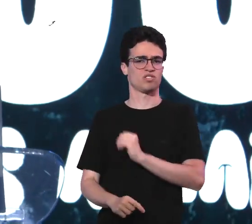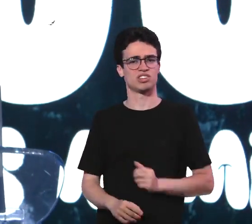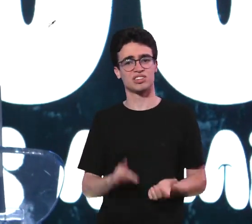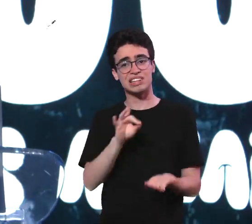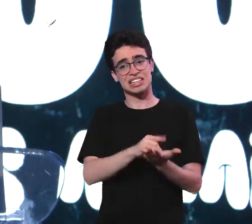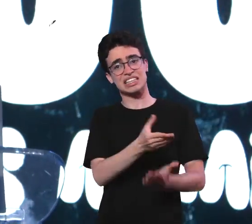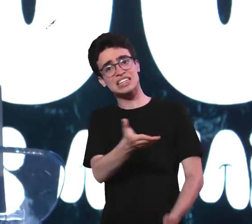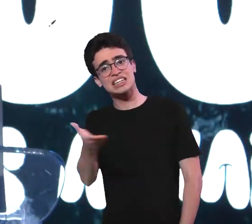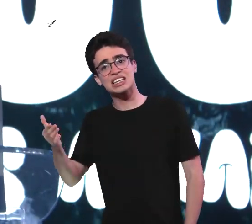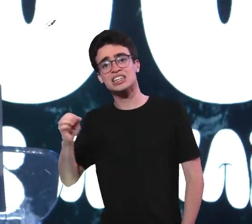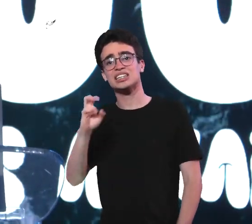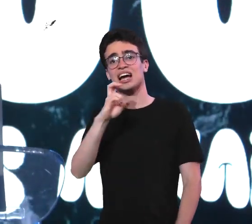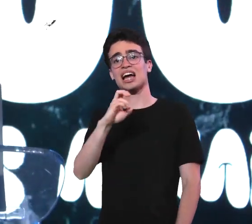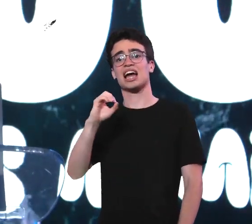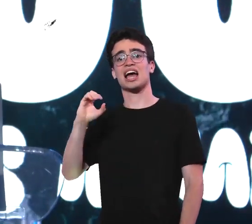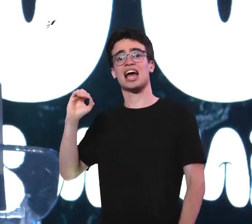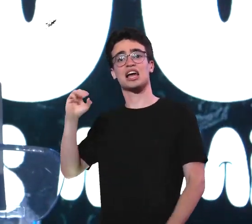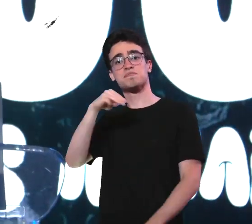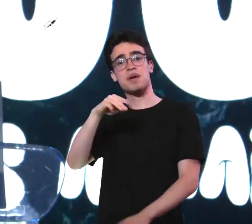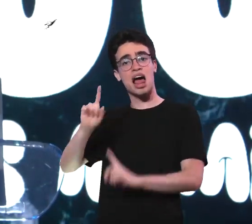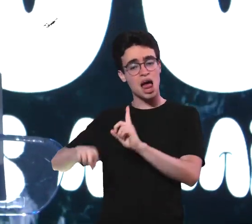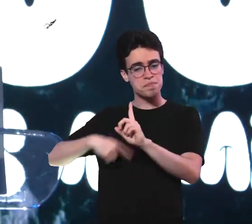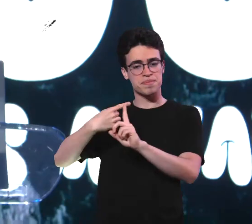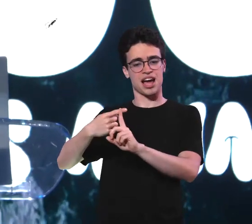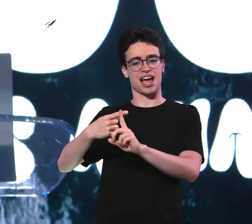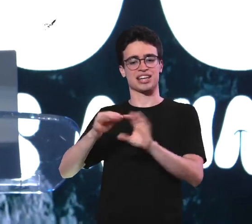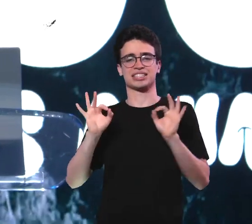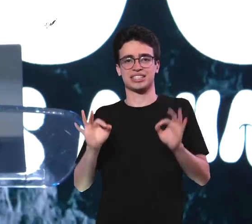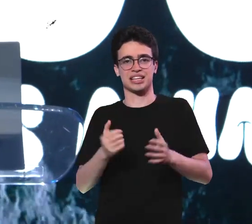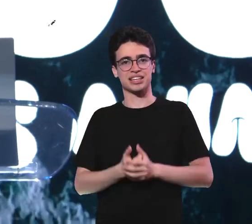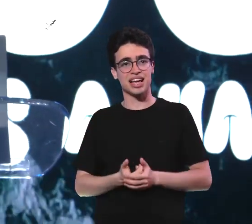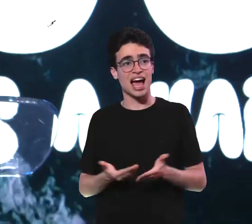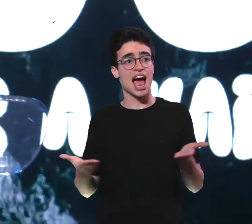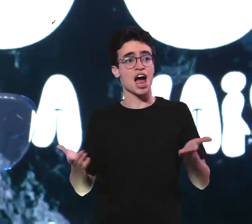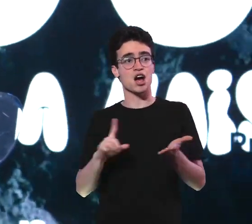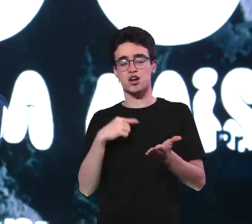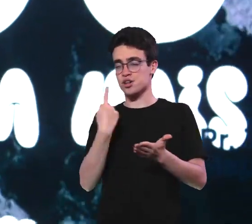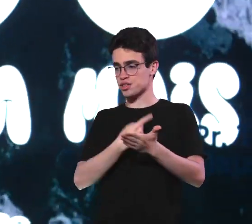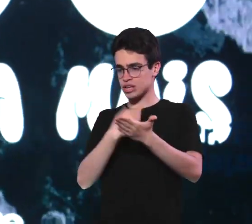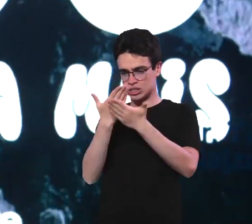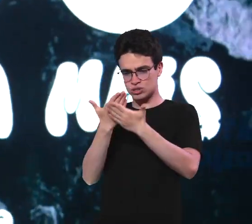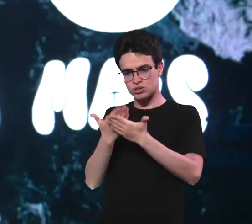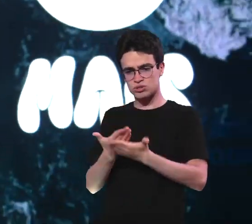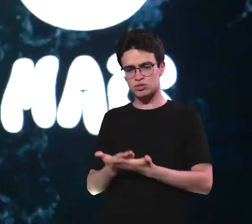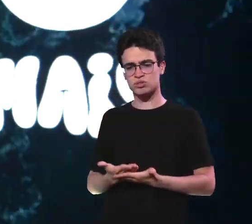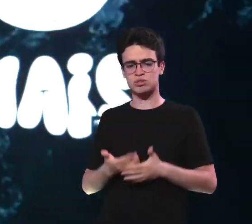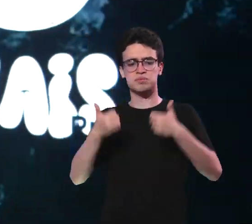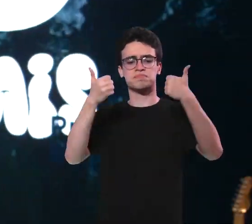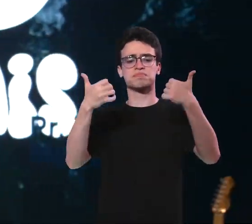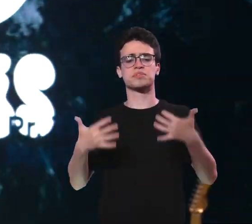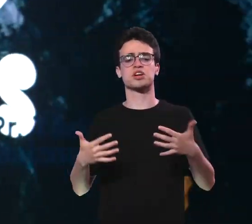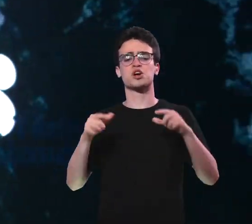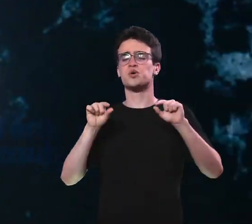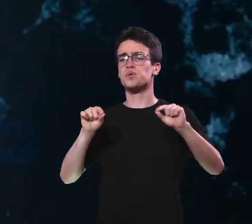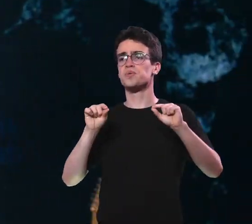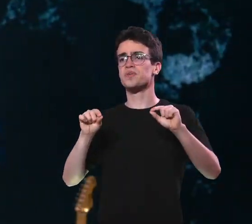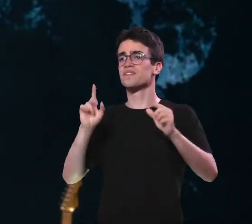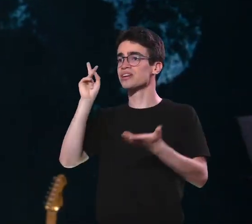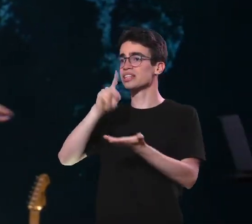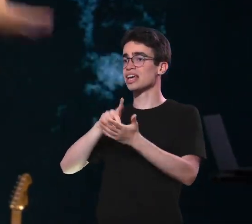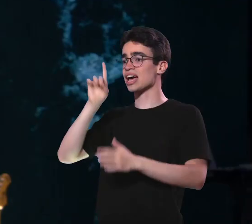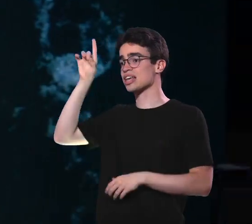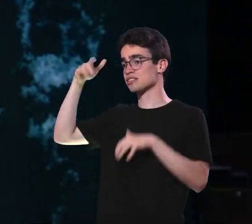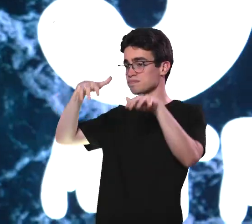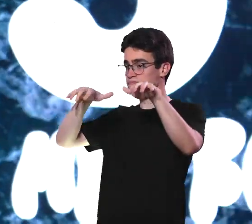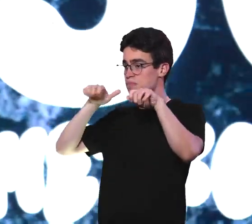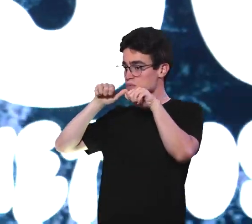levar 500 metros a mais. E o texto que a gente vai estudar da palavra de Deus hoje fala sobre um rio profundo da presença de Deus,